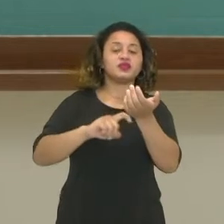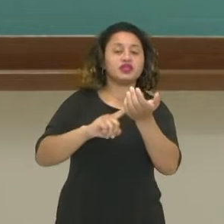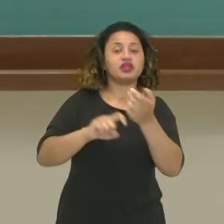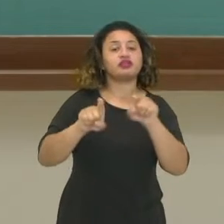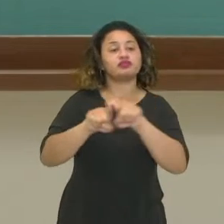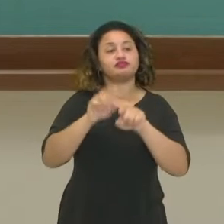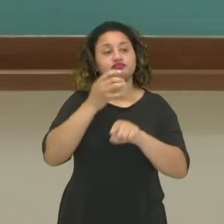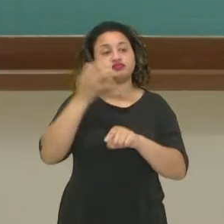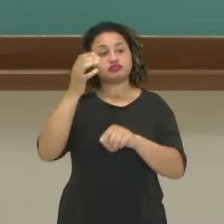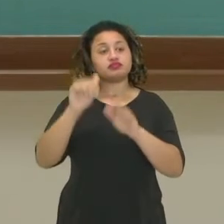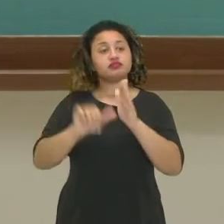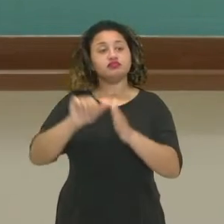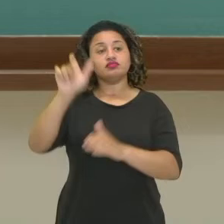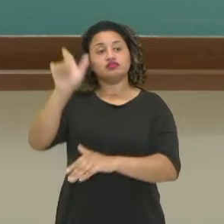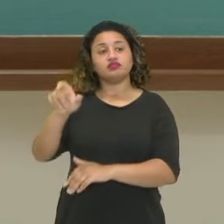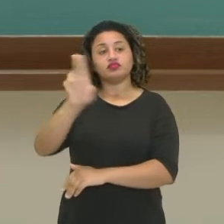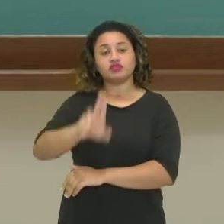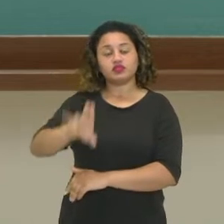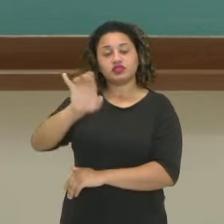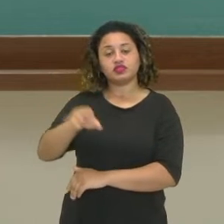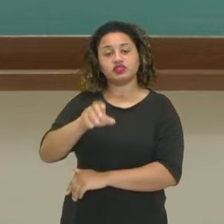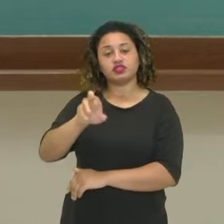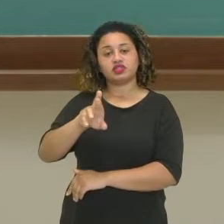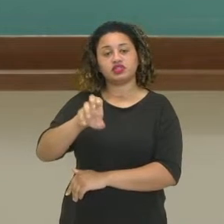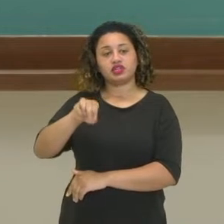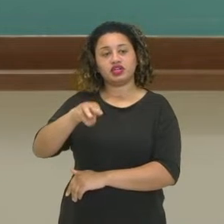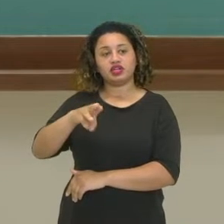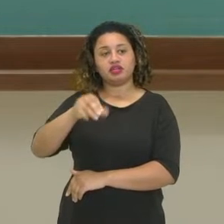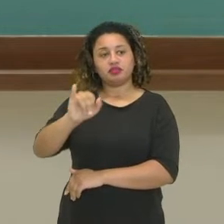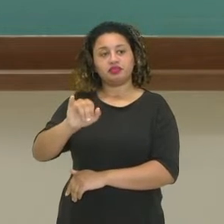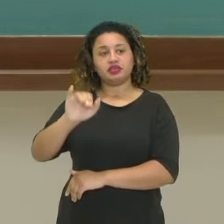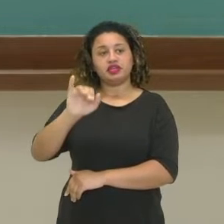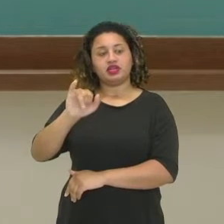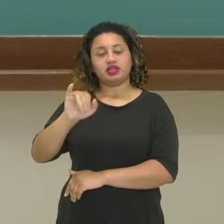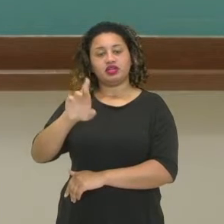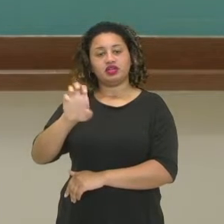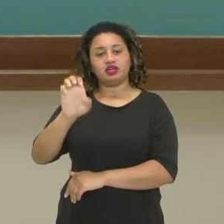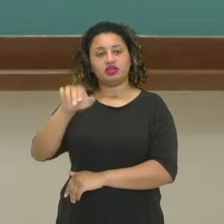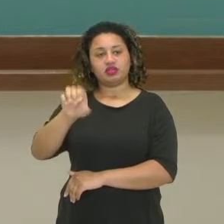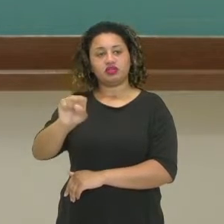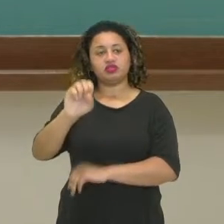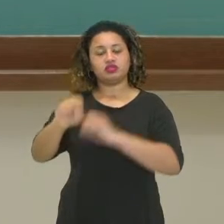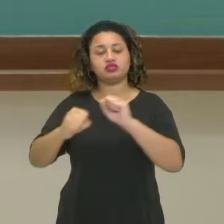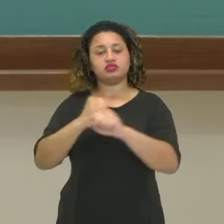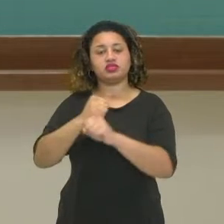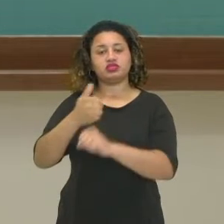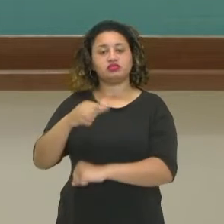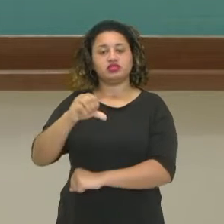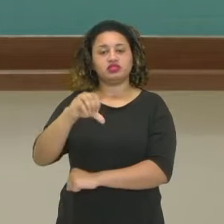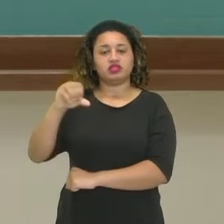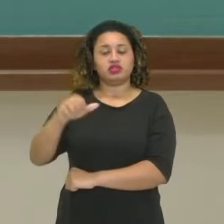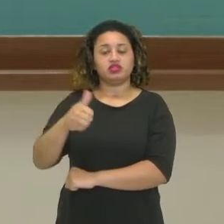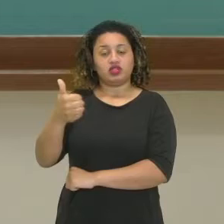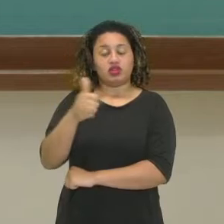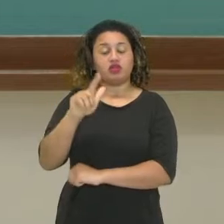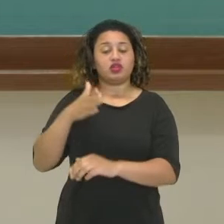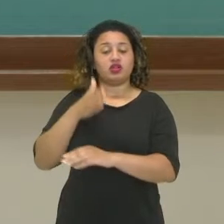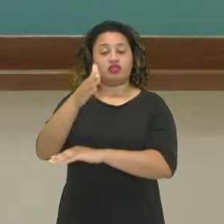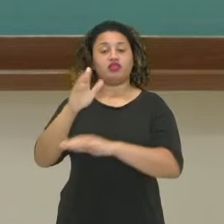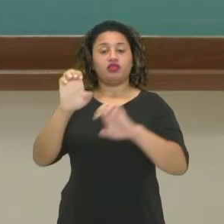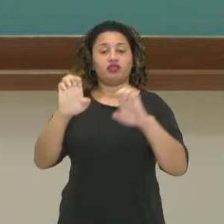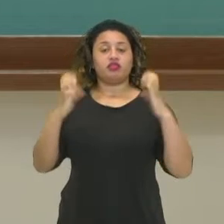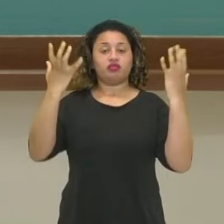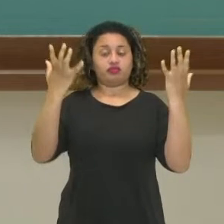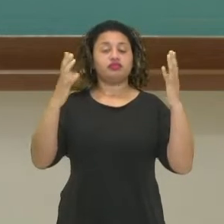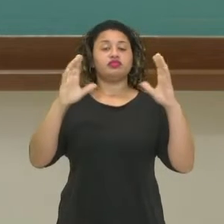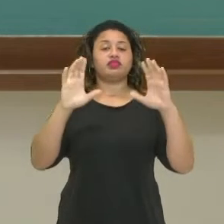a usar esse laço publicamente foi o ator Jeremy Irons, em 1991, quando ele foi num evento, né, de